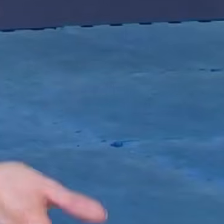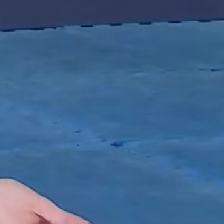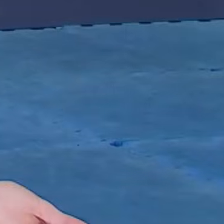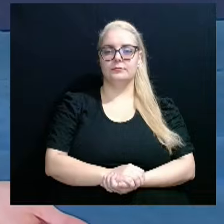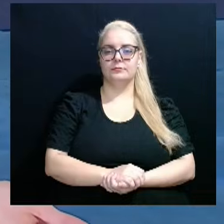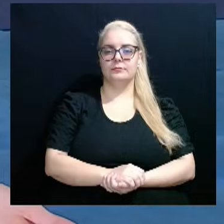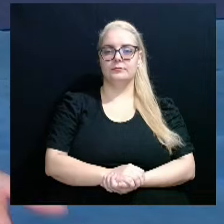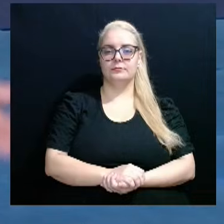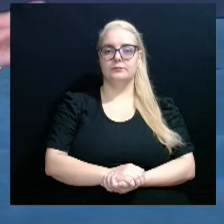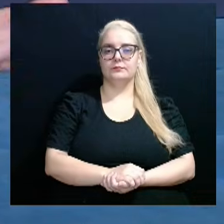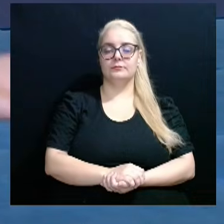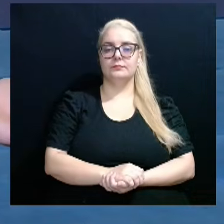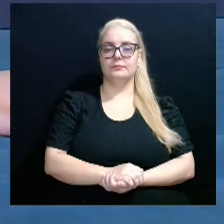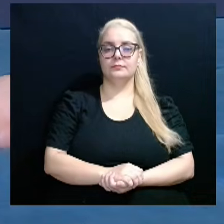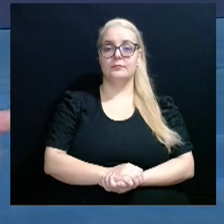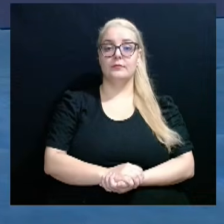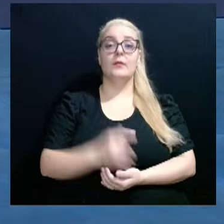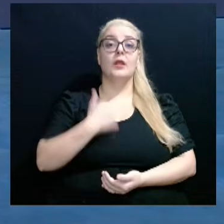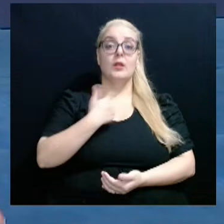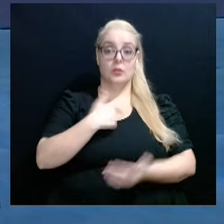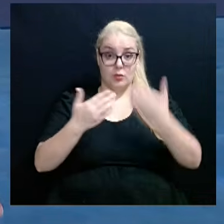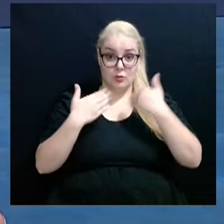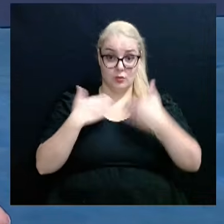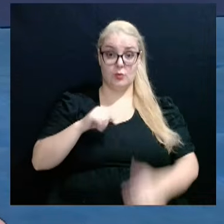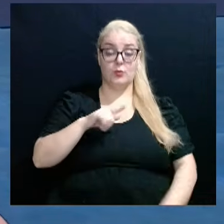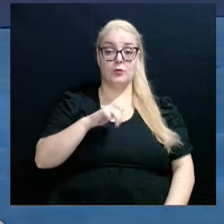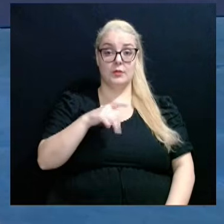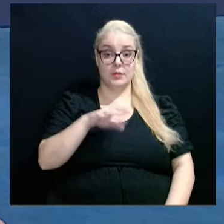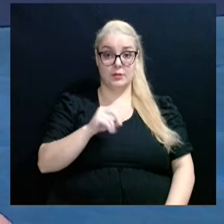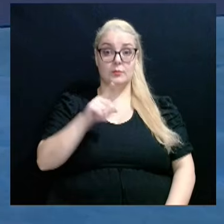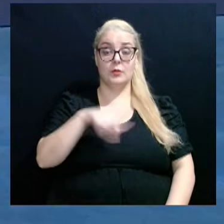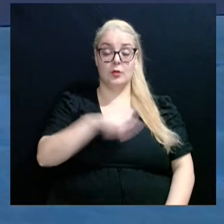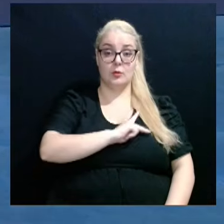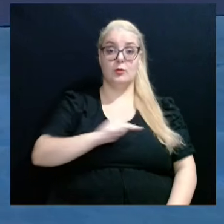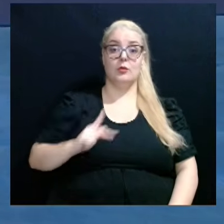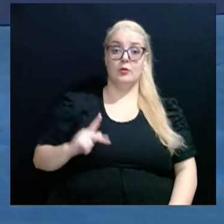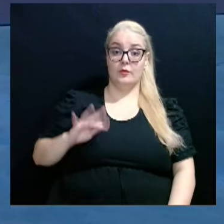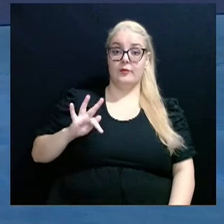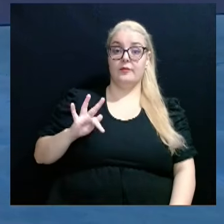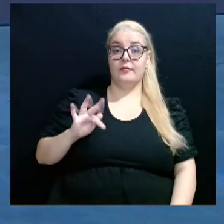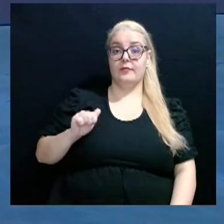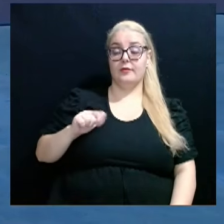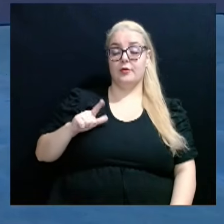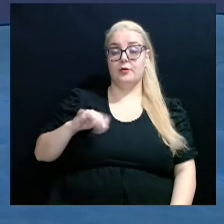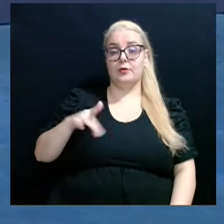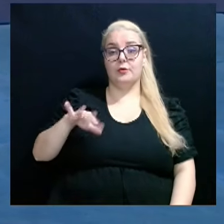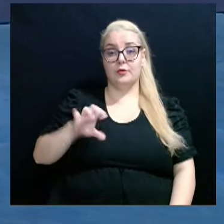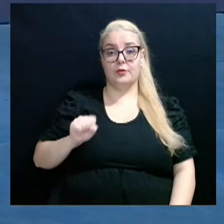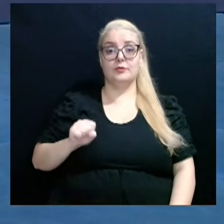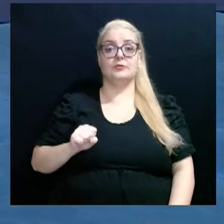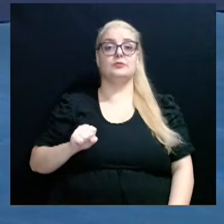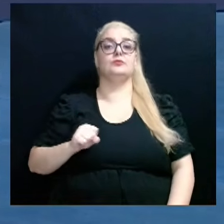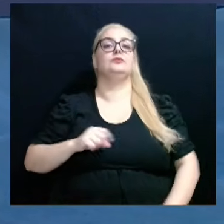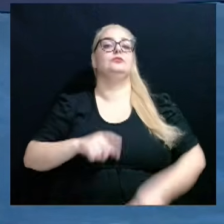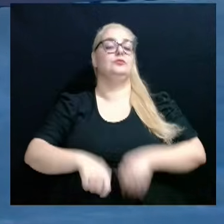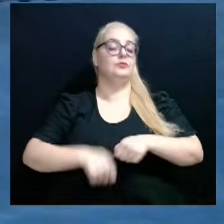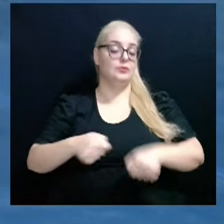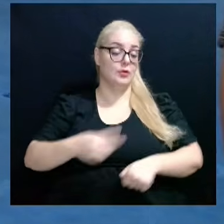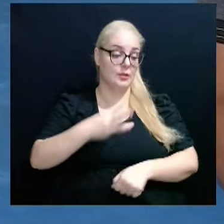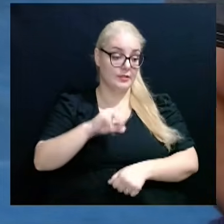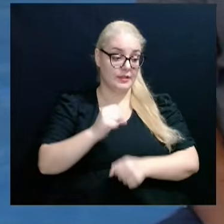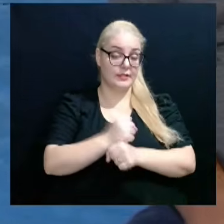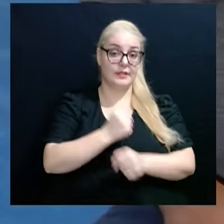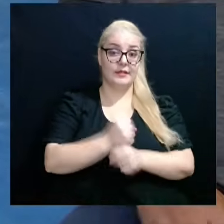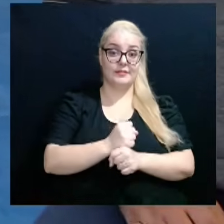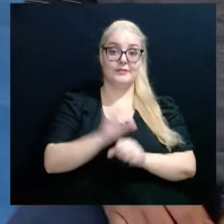E a gente conversa agora com o Leandro, ele que é presidente do Falcões do Judô, está aqui há quase 30 anos nesse projeto. Leandro, como é que você